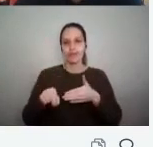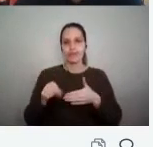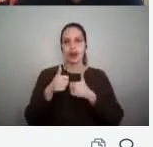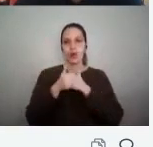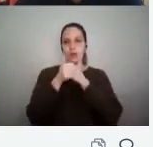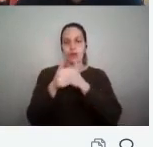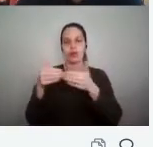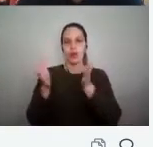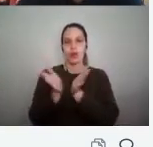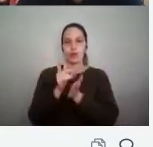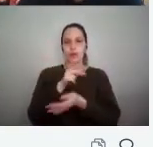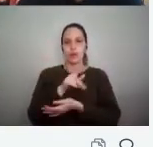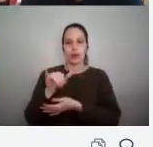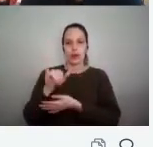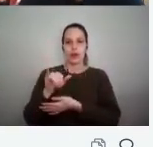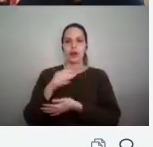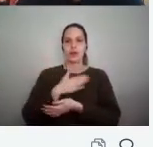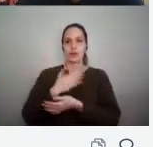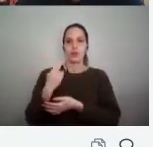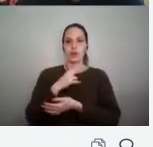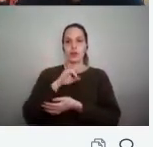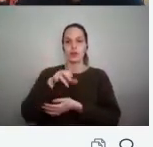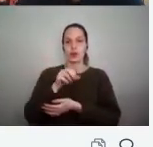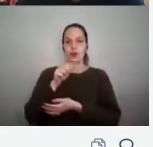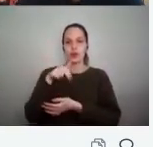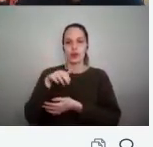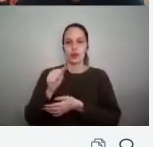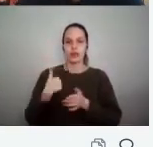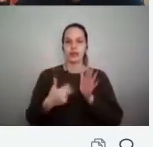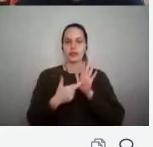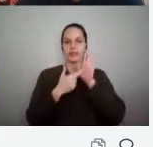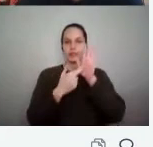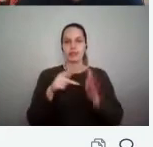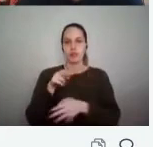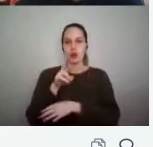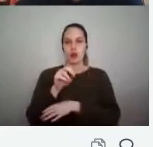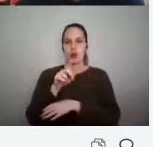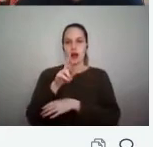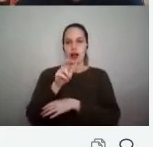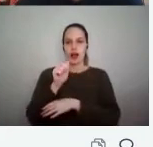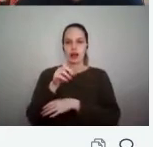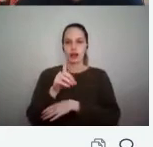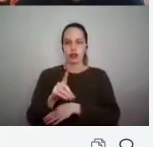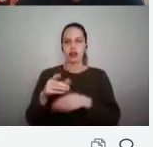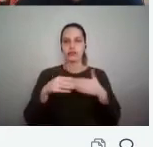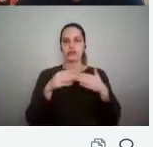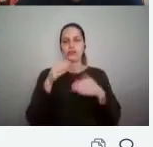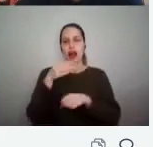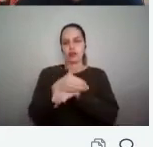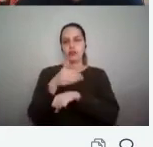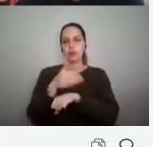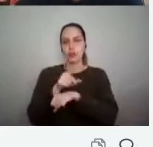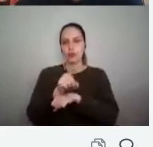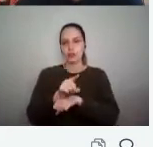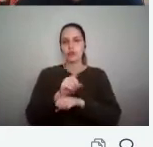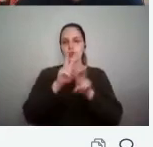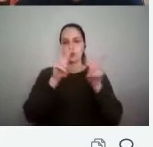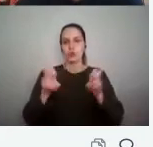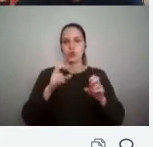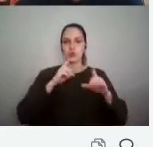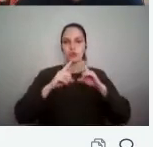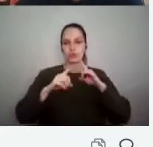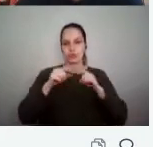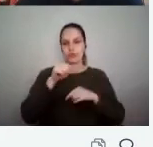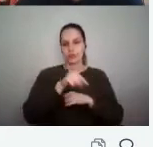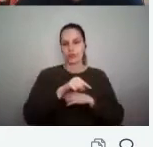eu sou representante da Prograde aqui, como assessora da coordenação de assuntos docentes, que é a COAD, uma das